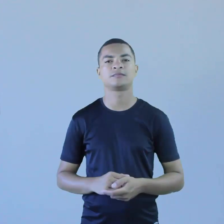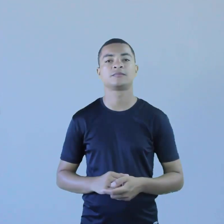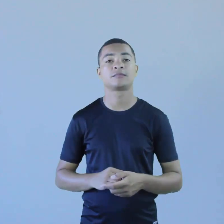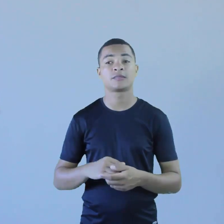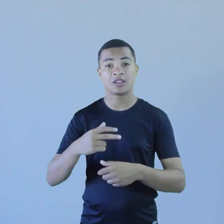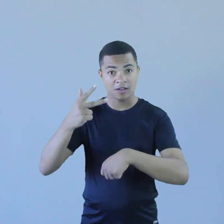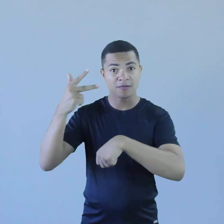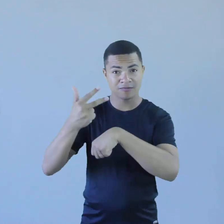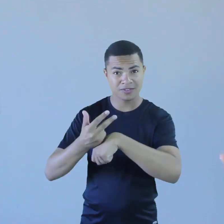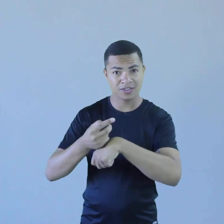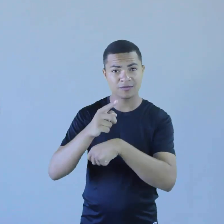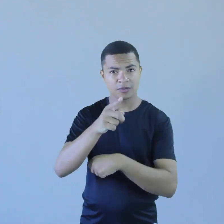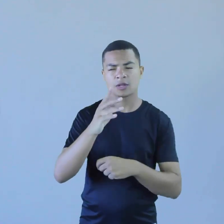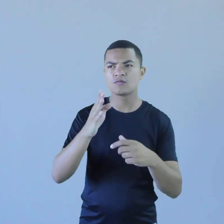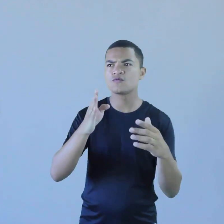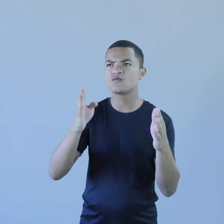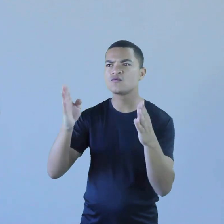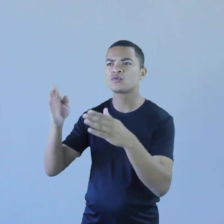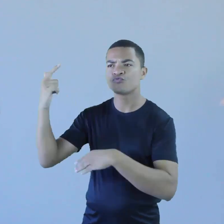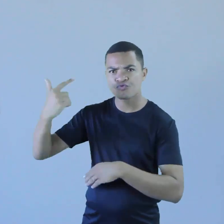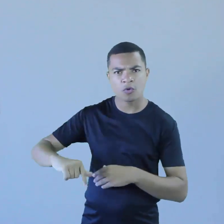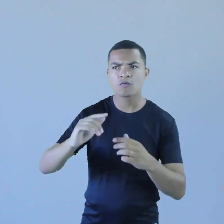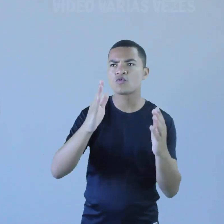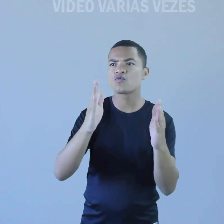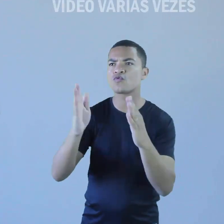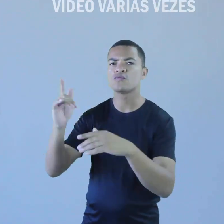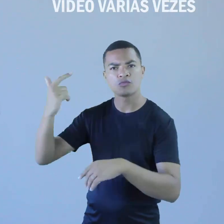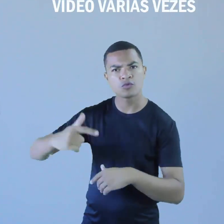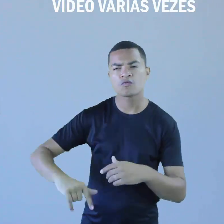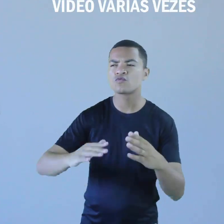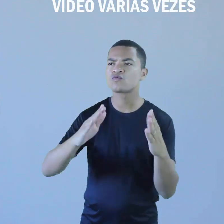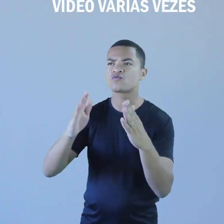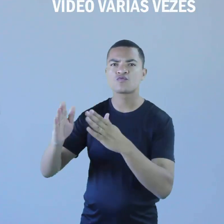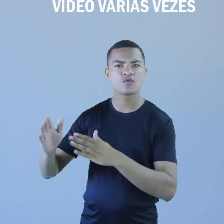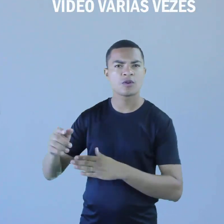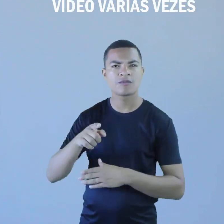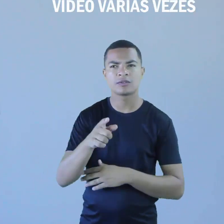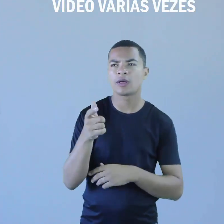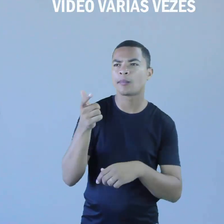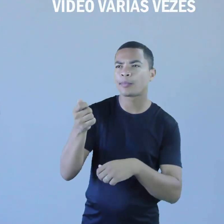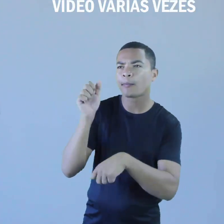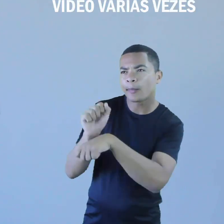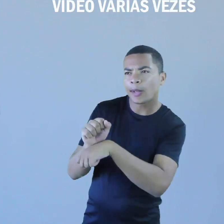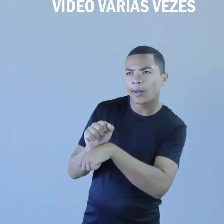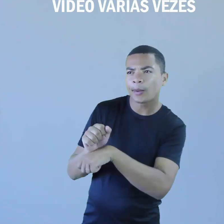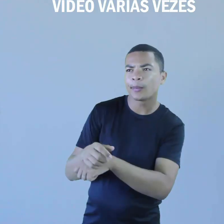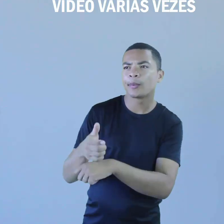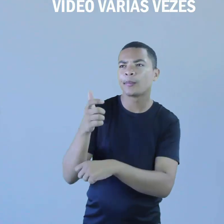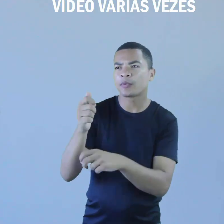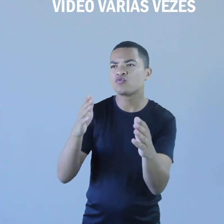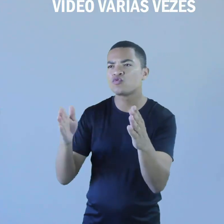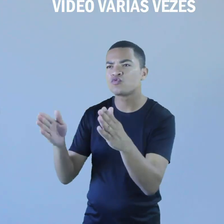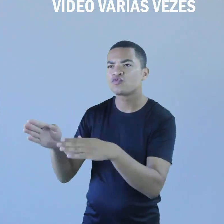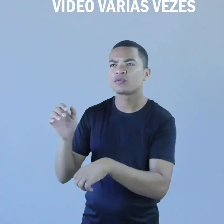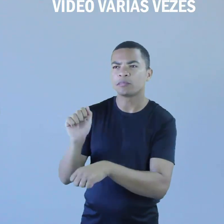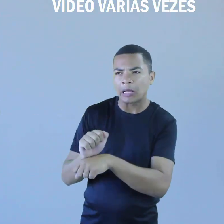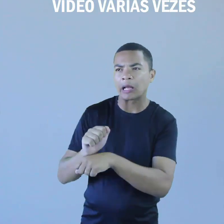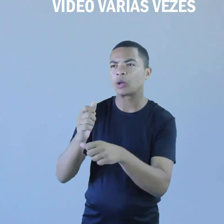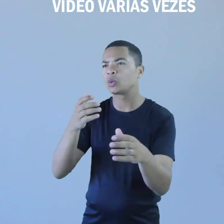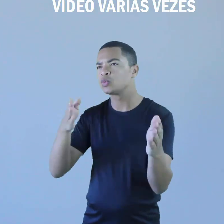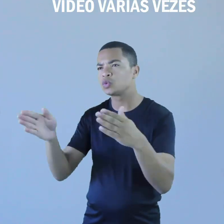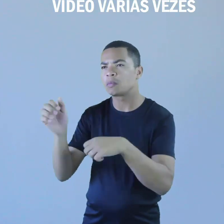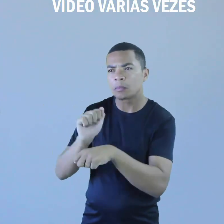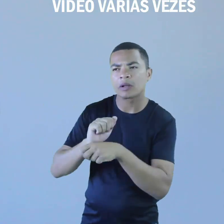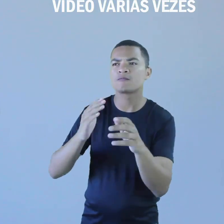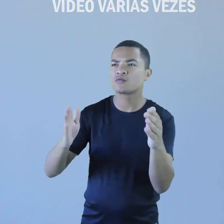vezes. Aproveita bem o botão do play, do pause, eles ajudam muito. E a verdade é que você pode repetir esse vídeo várias e